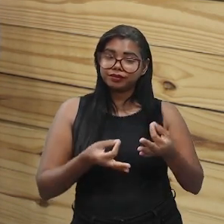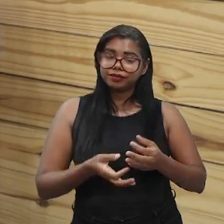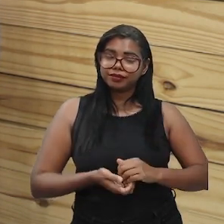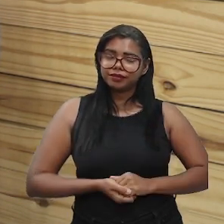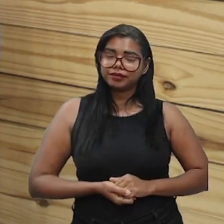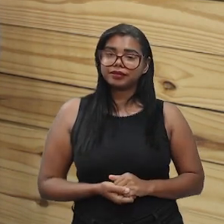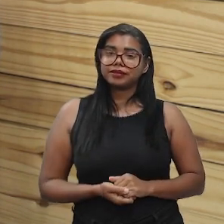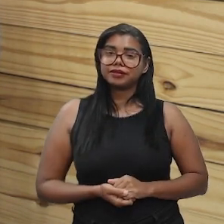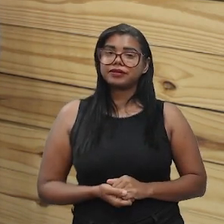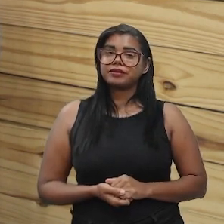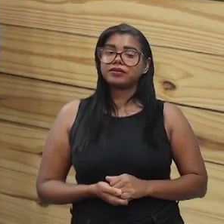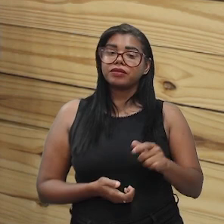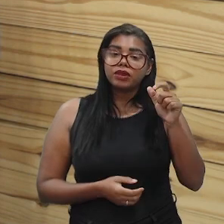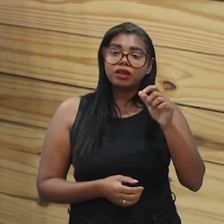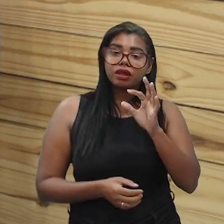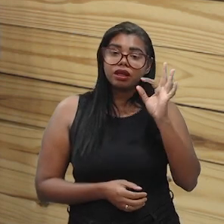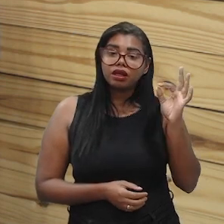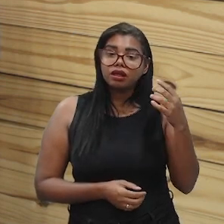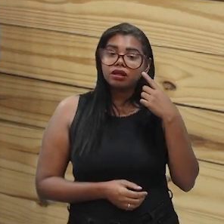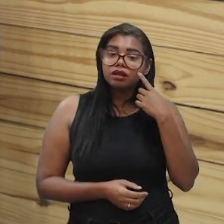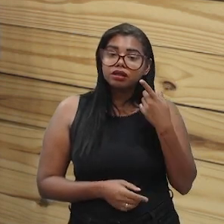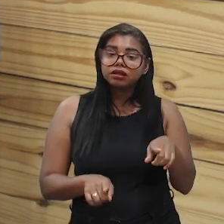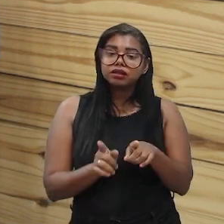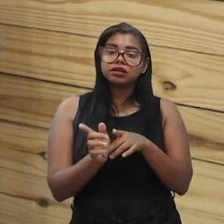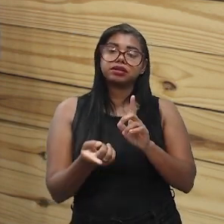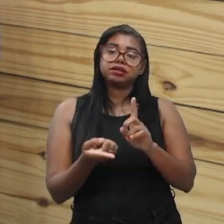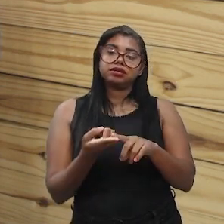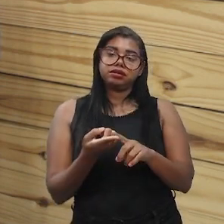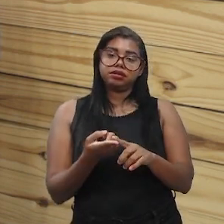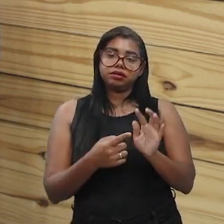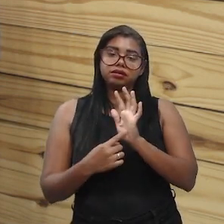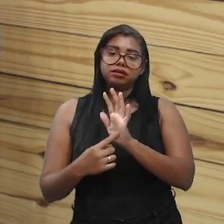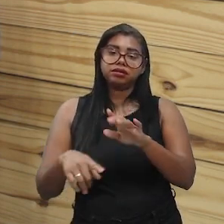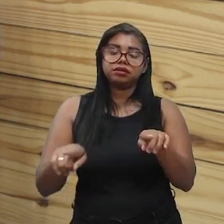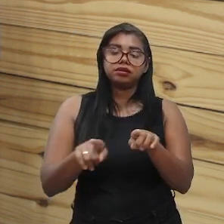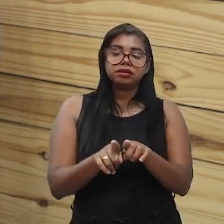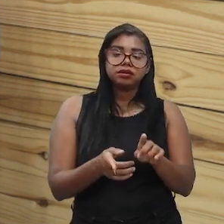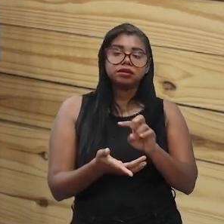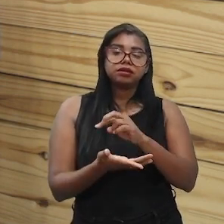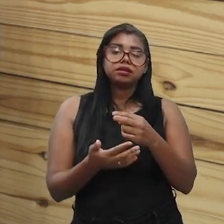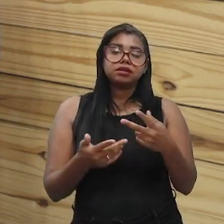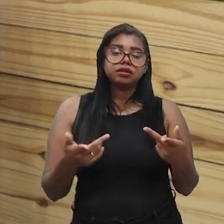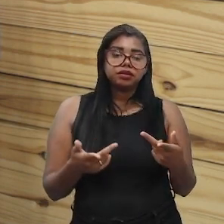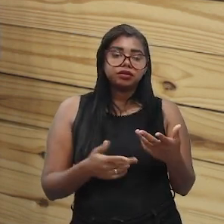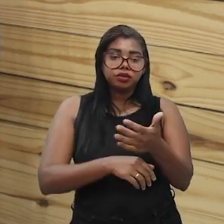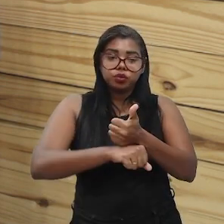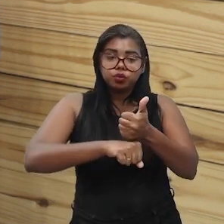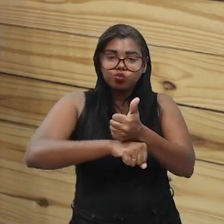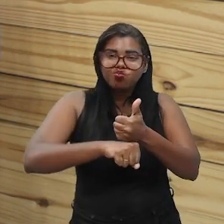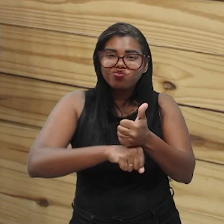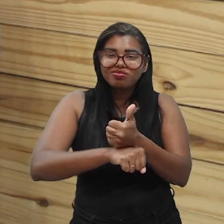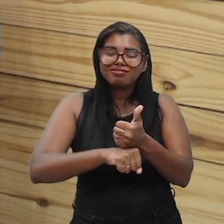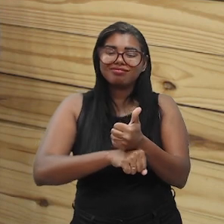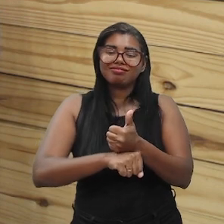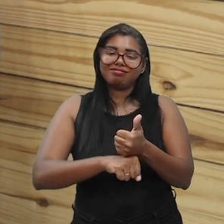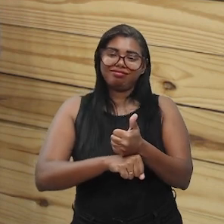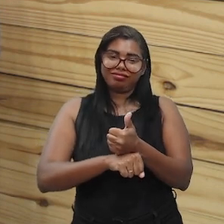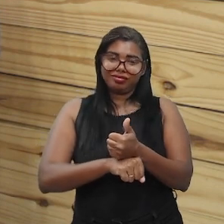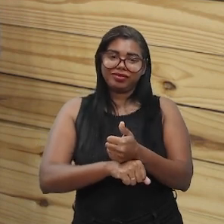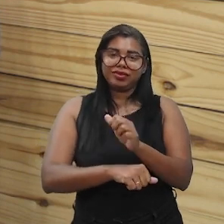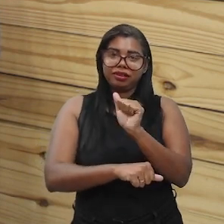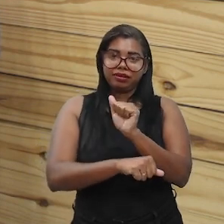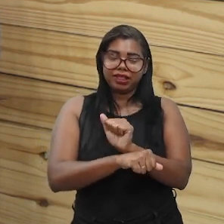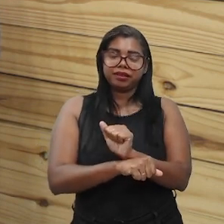colocação. É interessante aí pegar um gancho nessa sua colocação, que muitas vezes o profissional ele fica